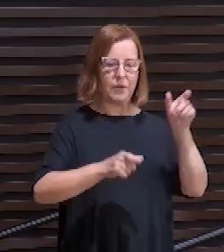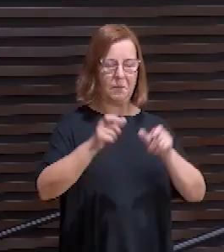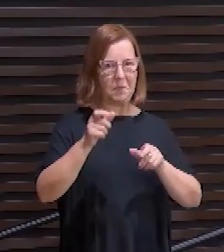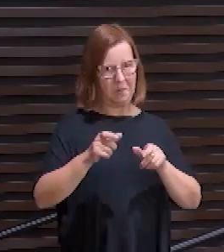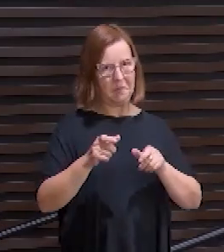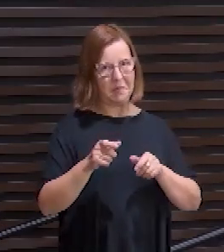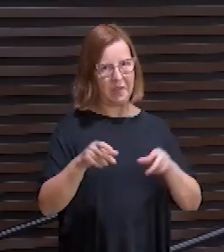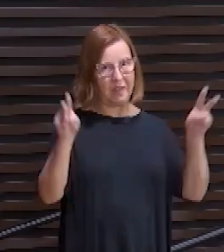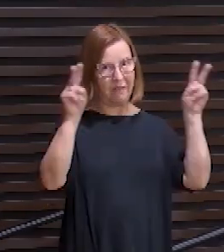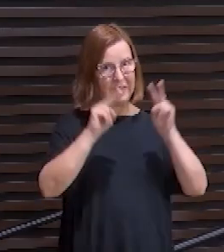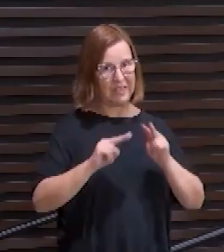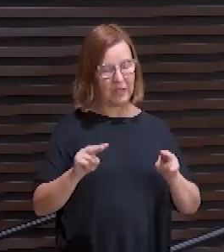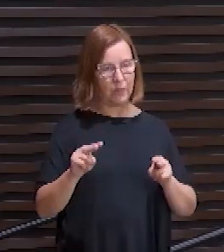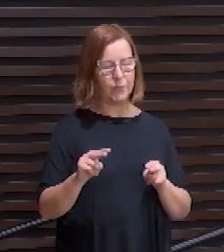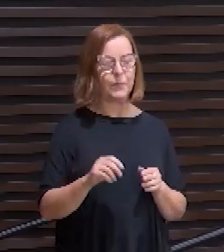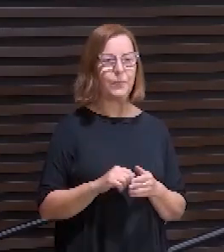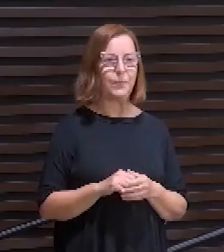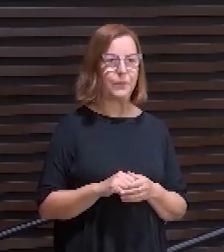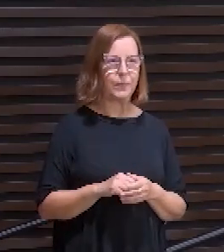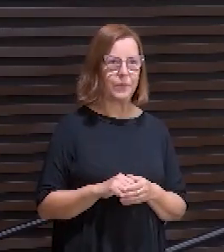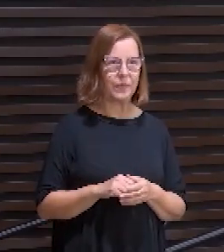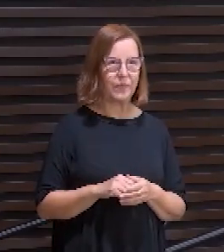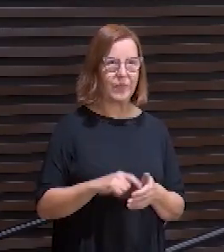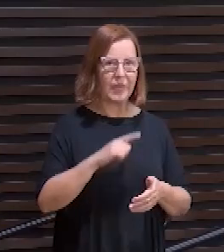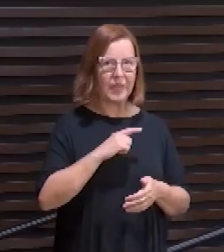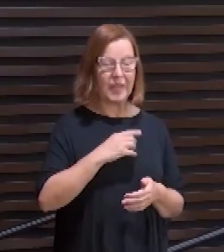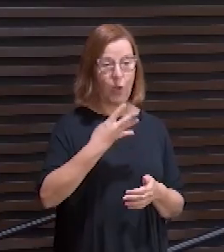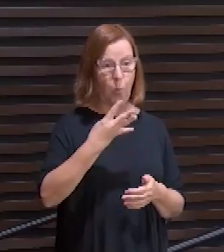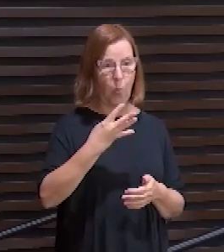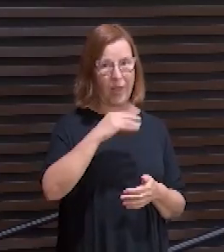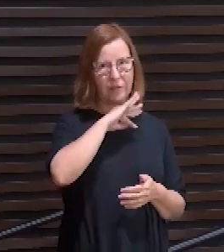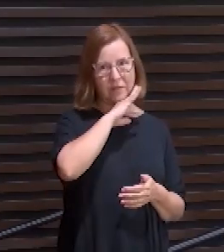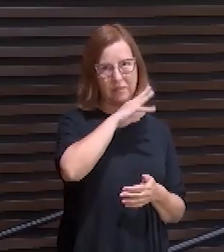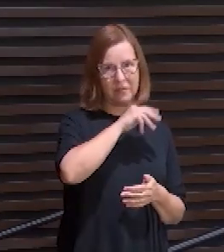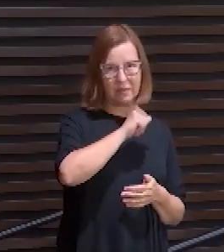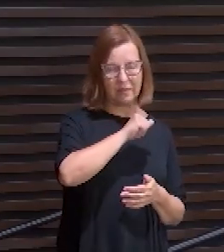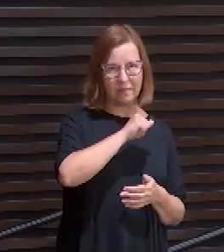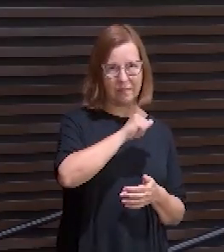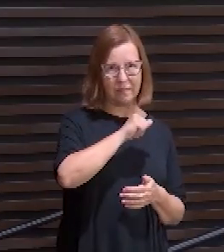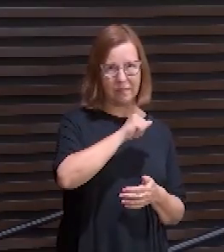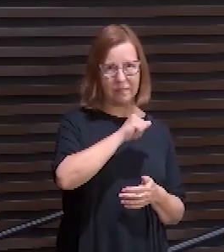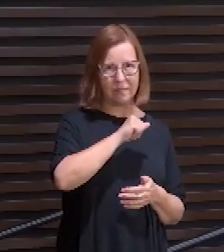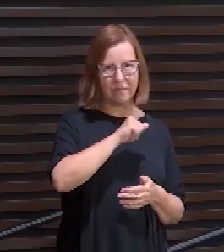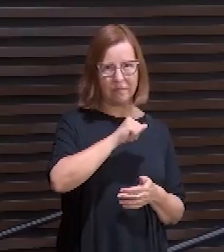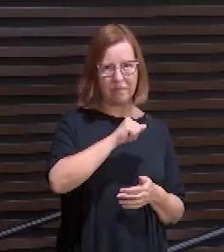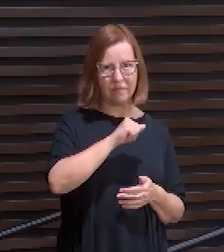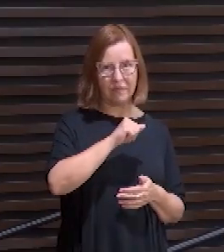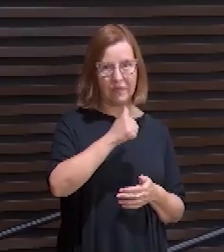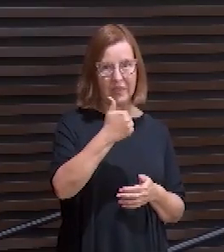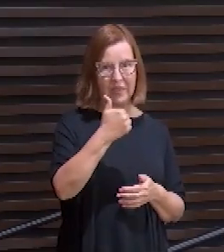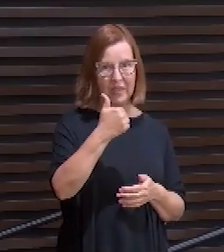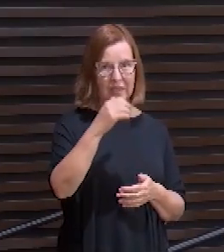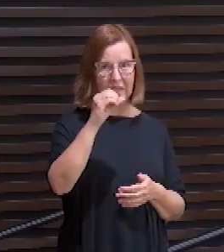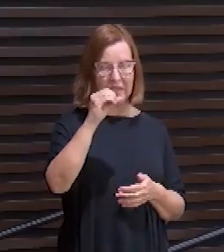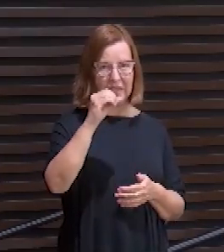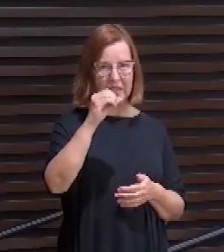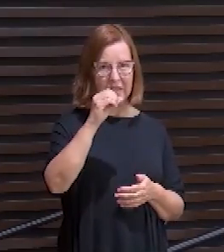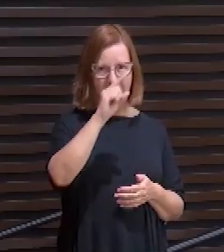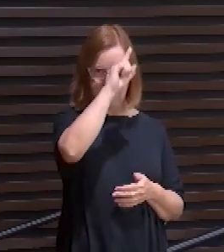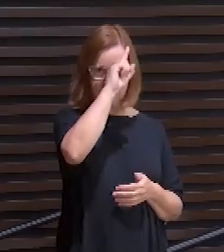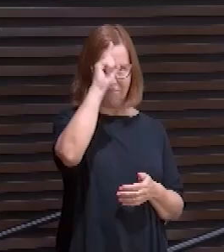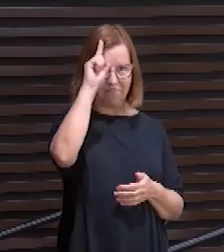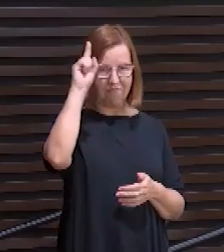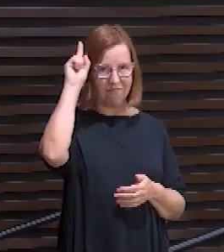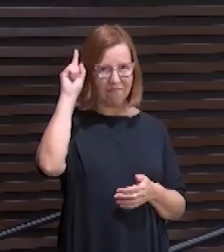Nós vimos 4 animais, 10 chifres no último